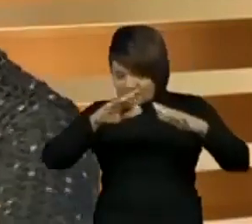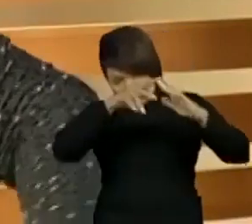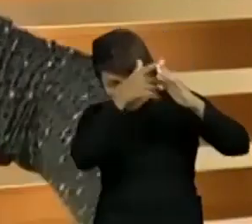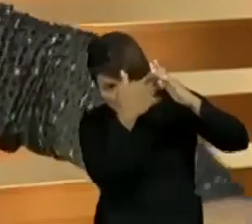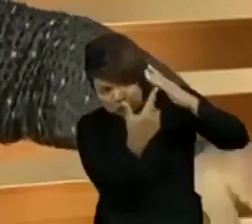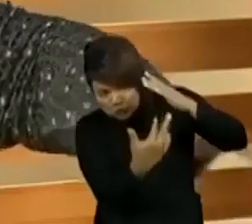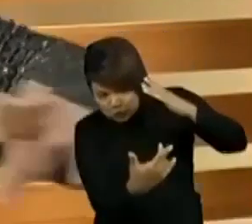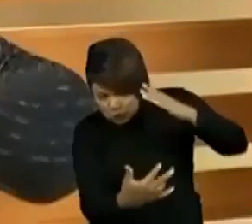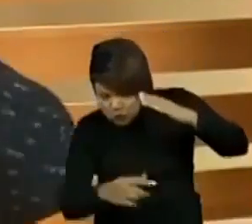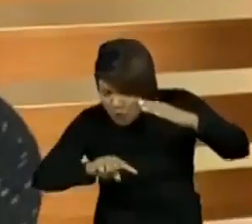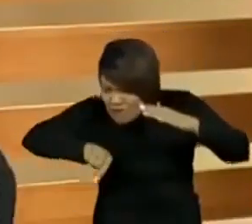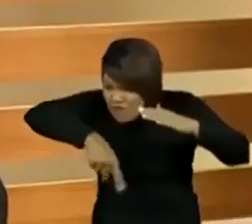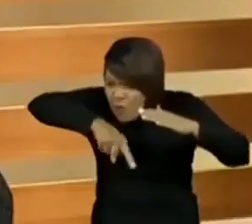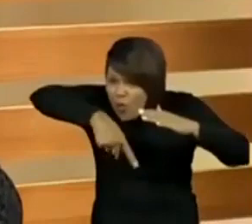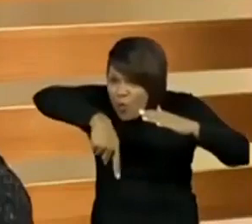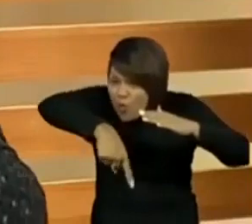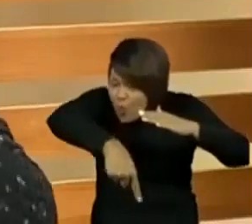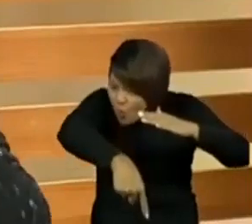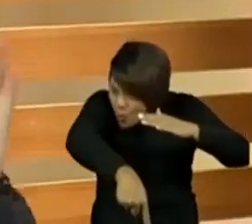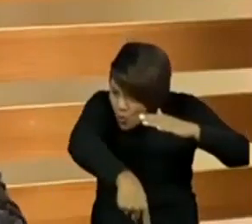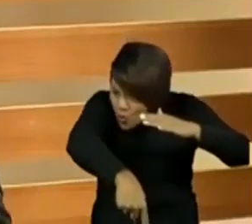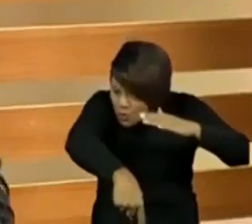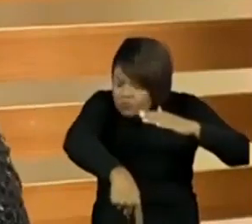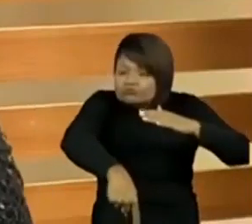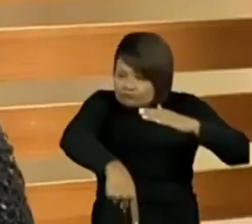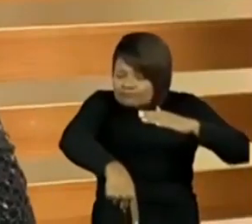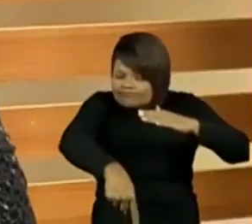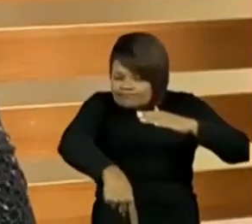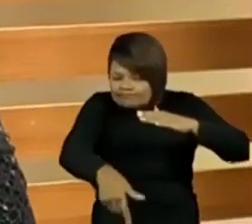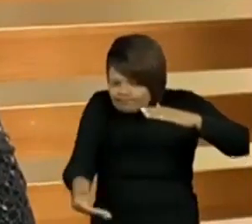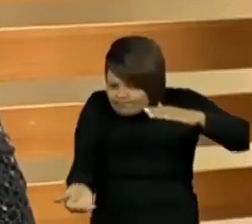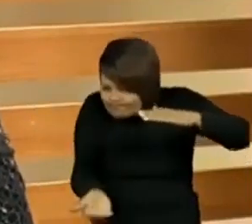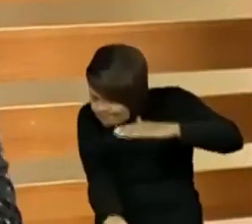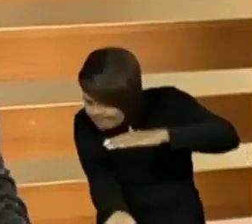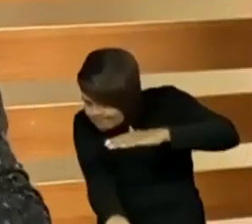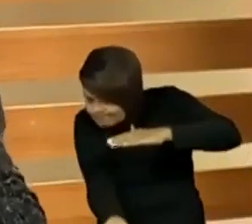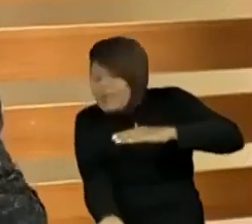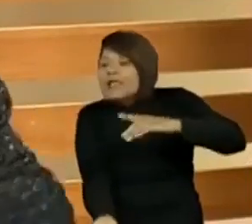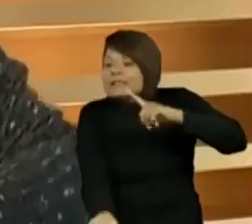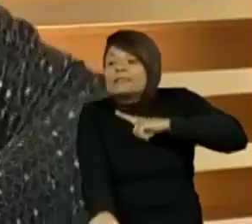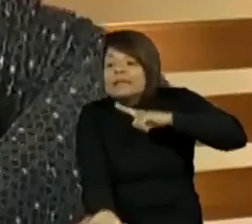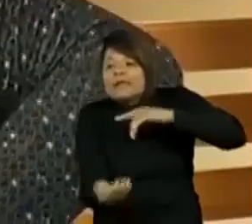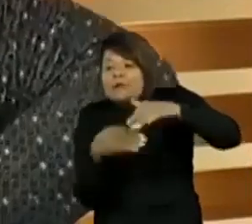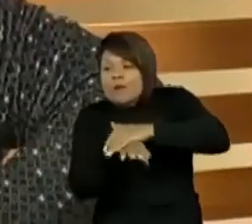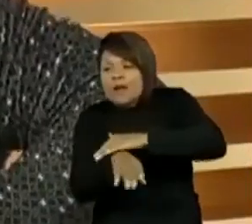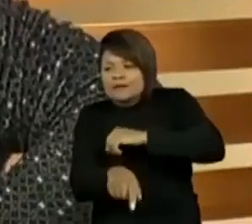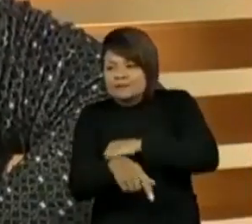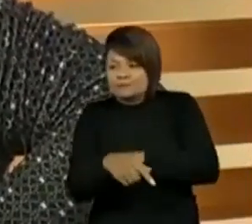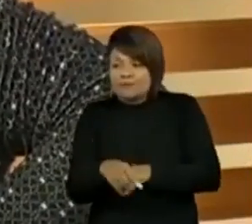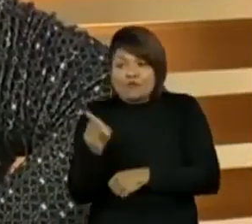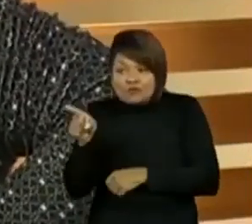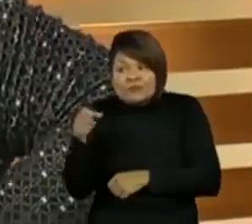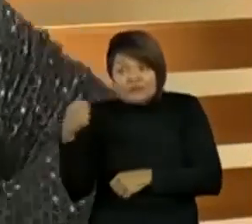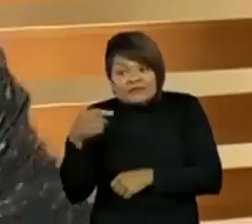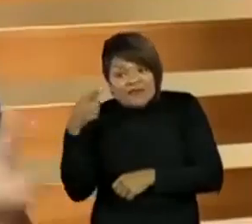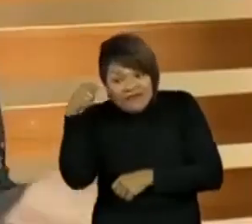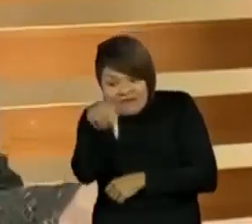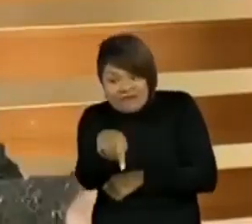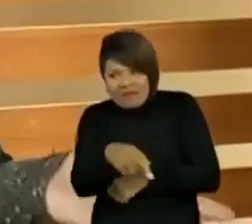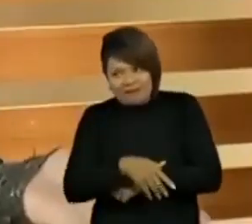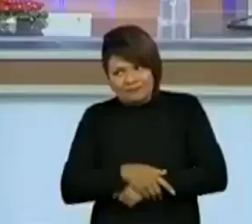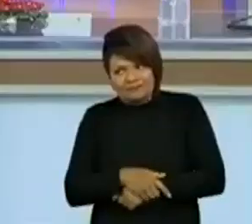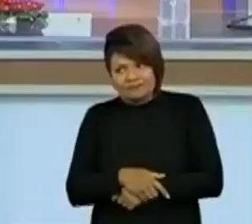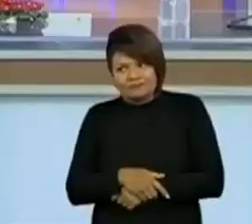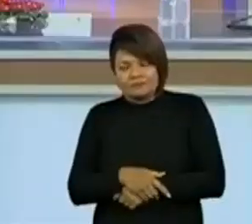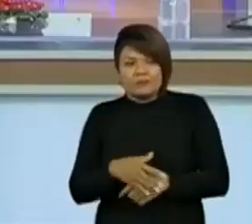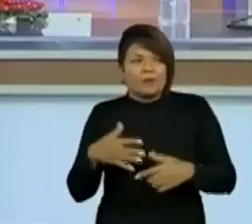do mar guarda todas as histórias. É lá que você tem que procurar. Mas a